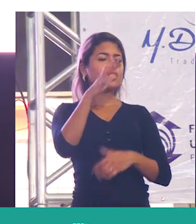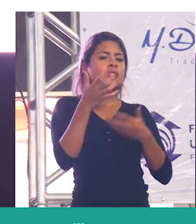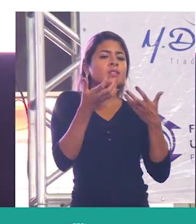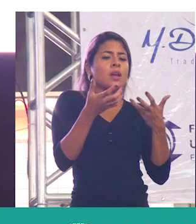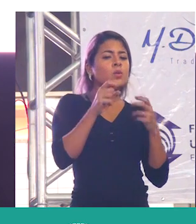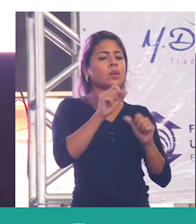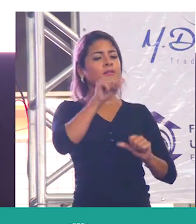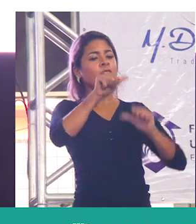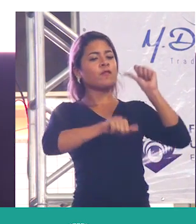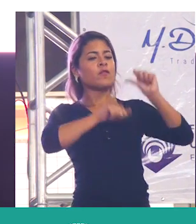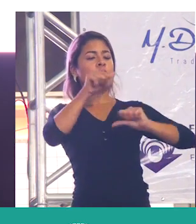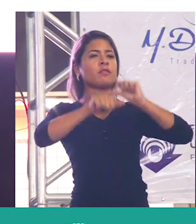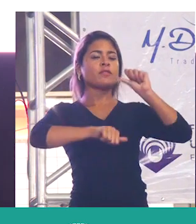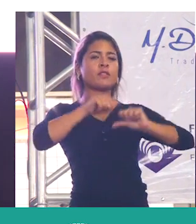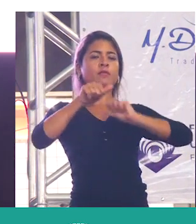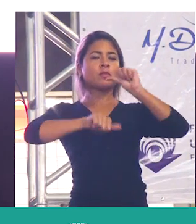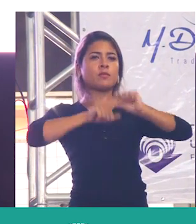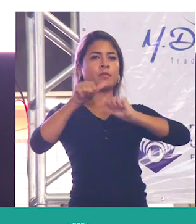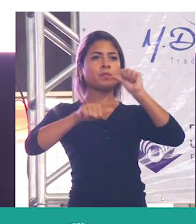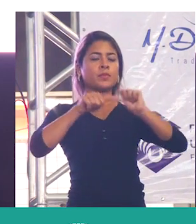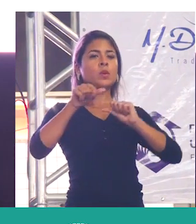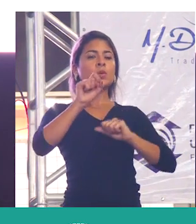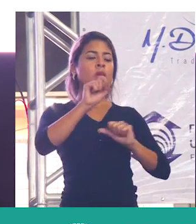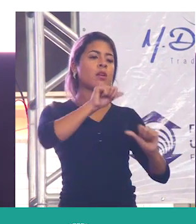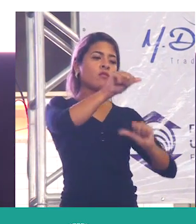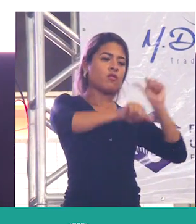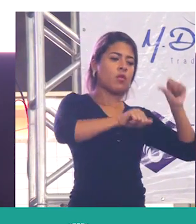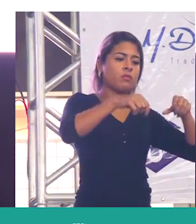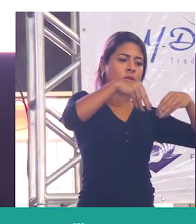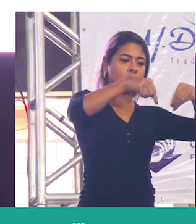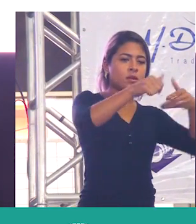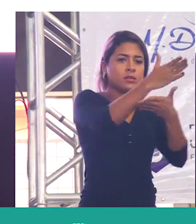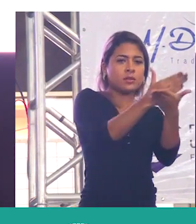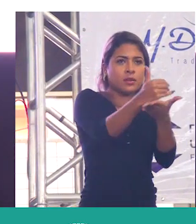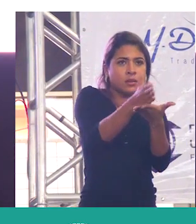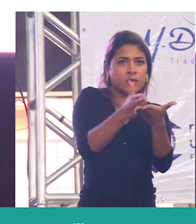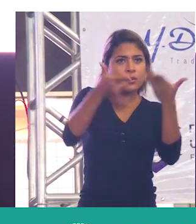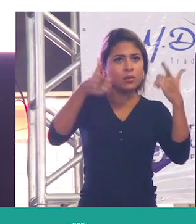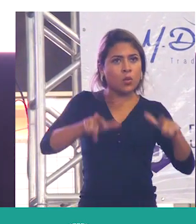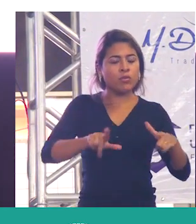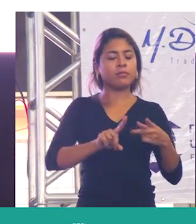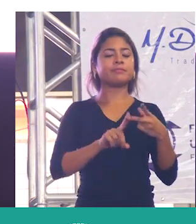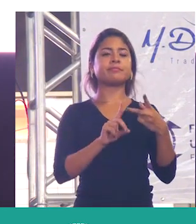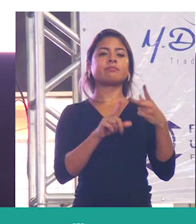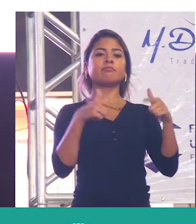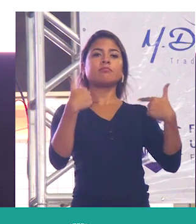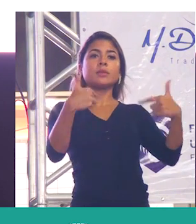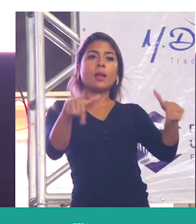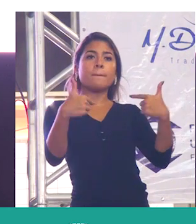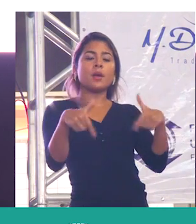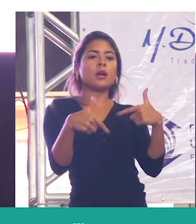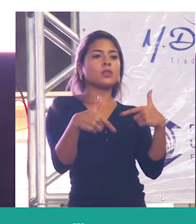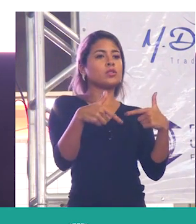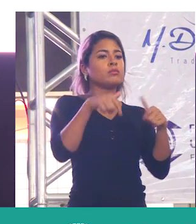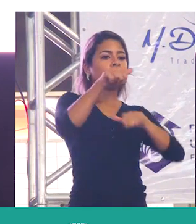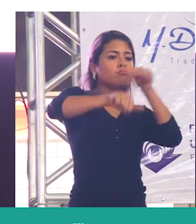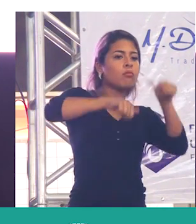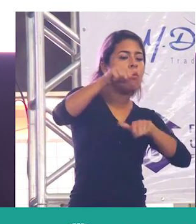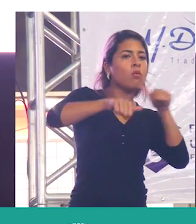de base, reforma agrária, reforma trabalhista,